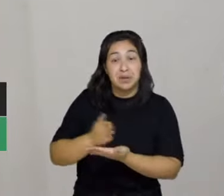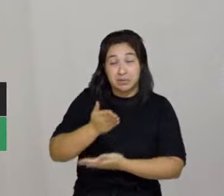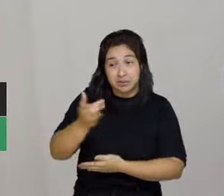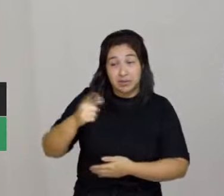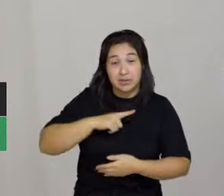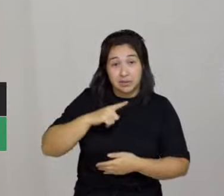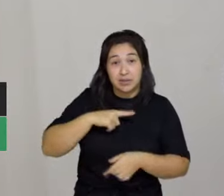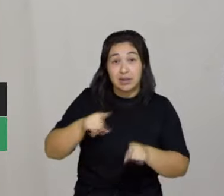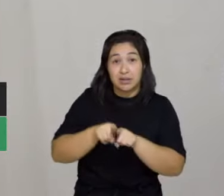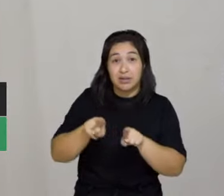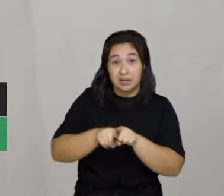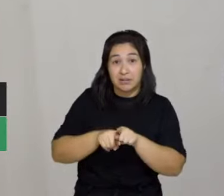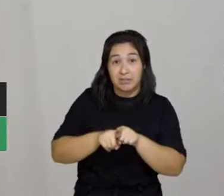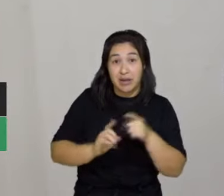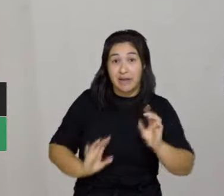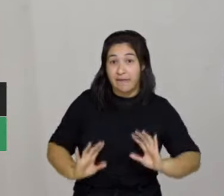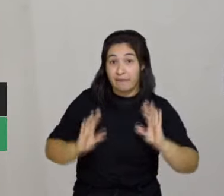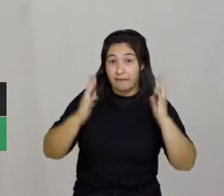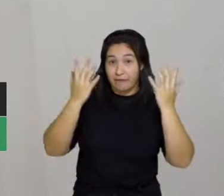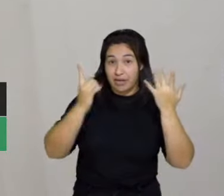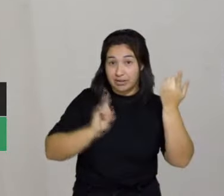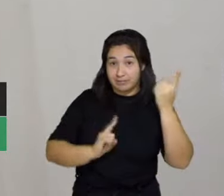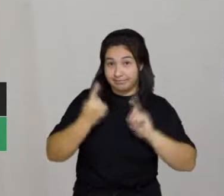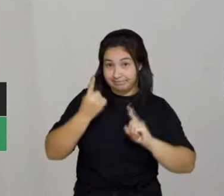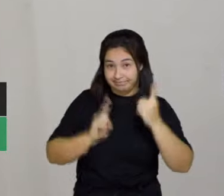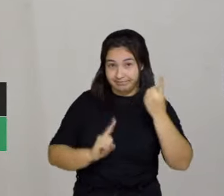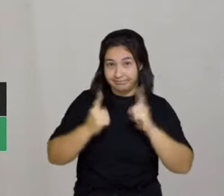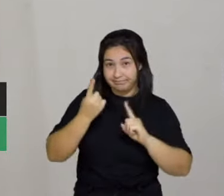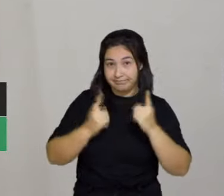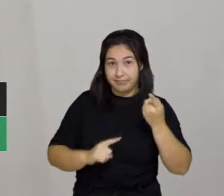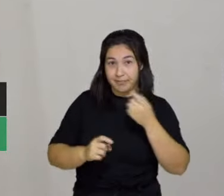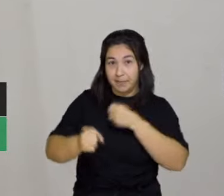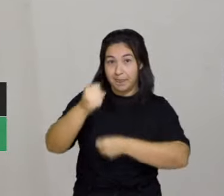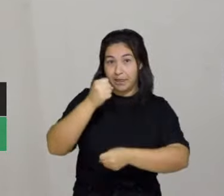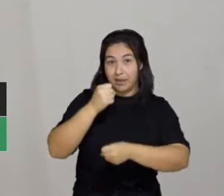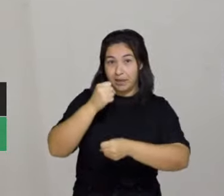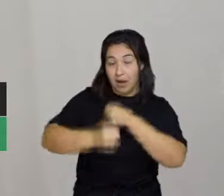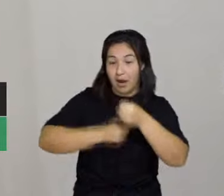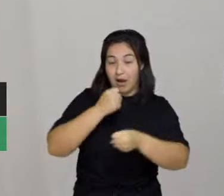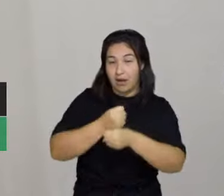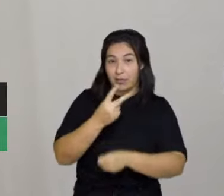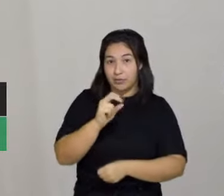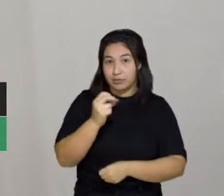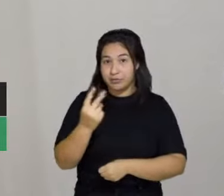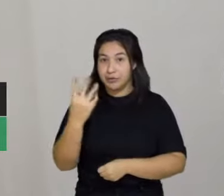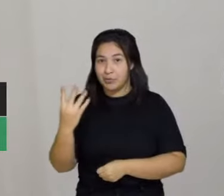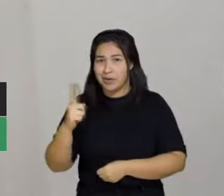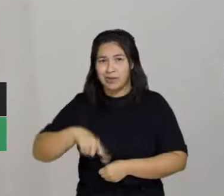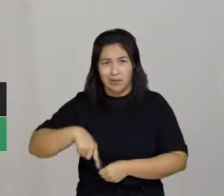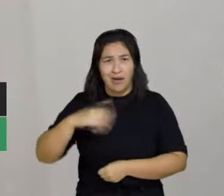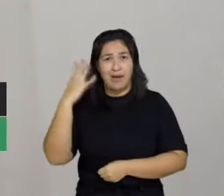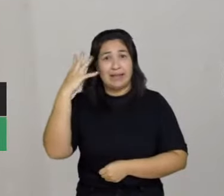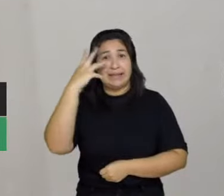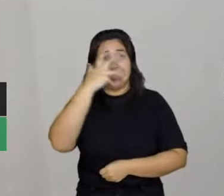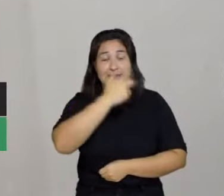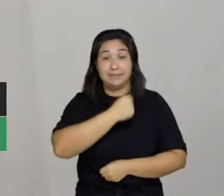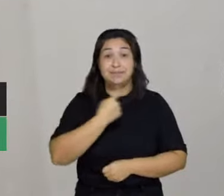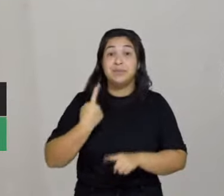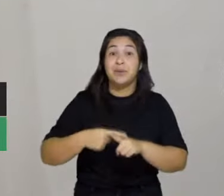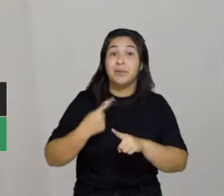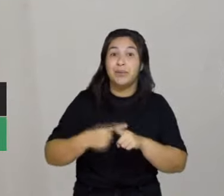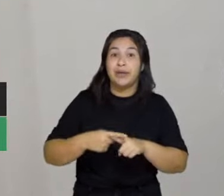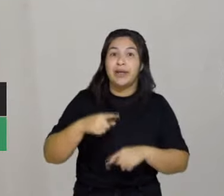manifestação. O Carnaval de 2024 foi muito lindo. Primeiro que o